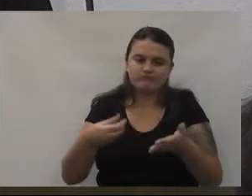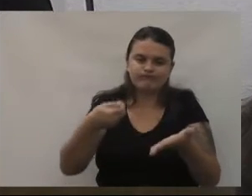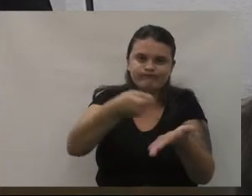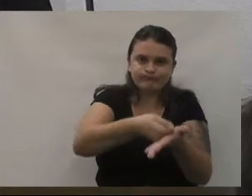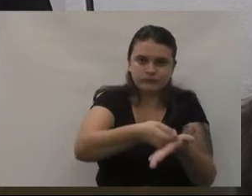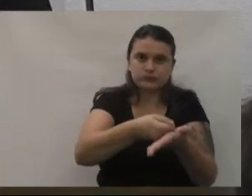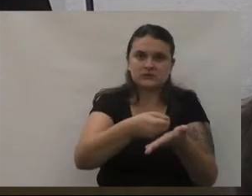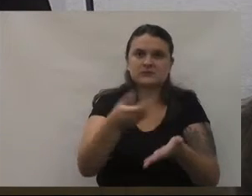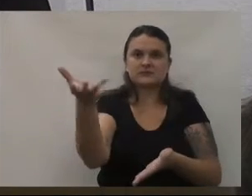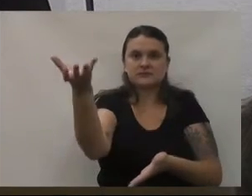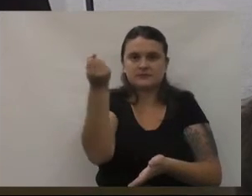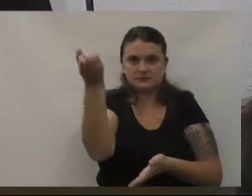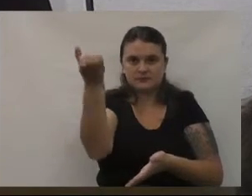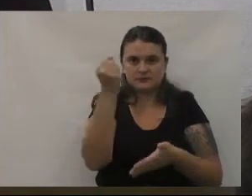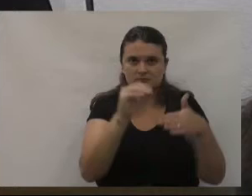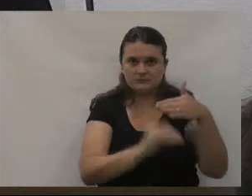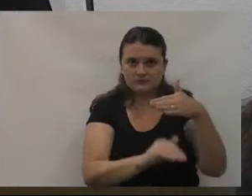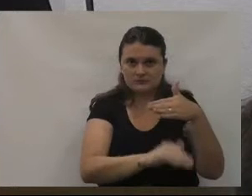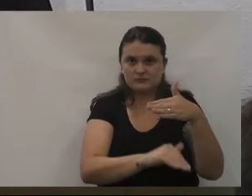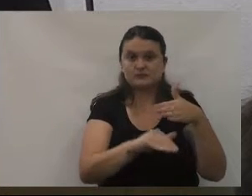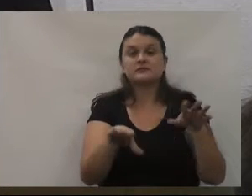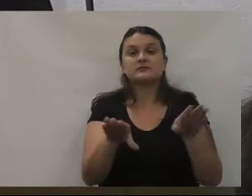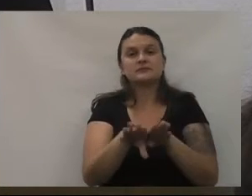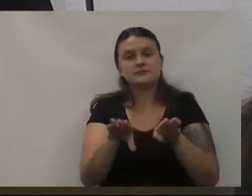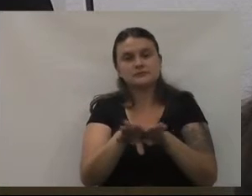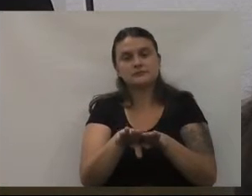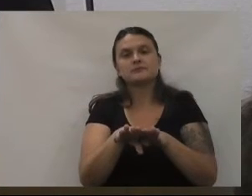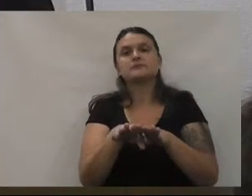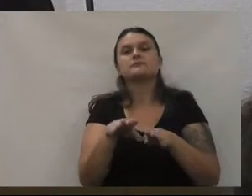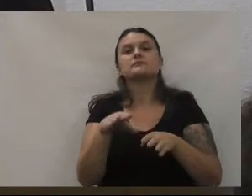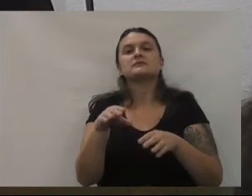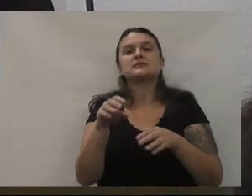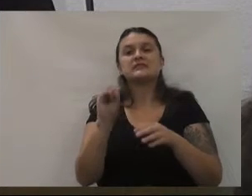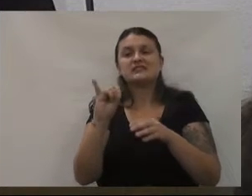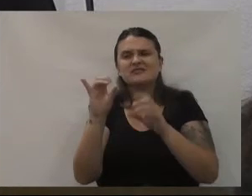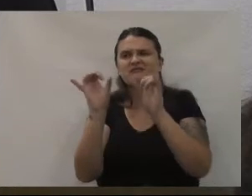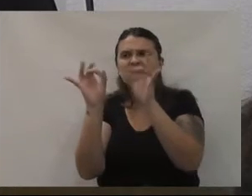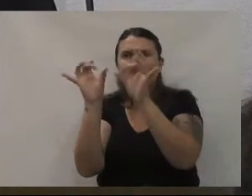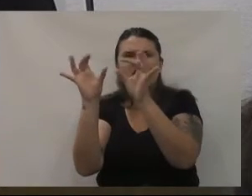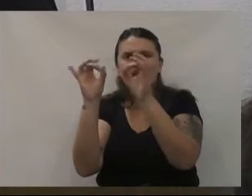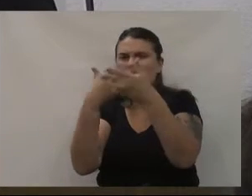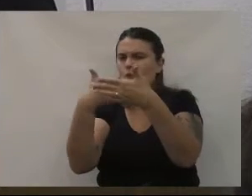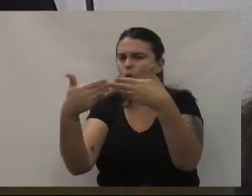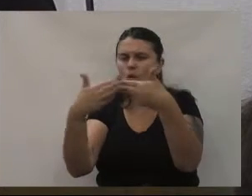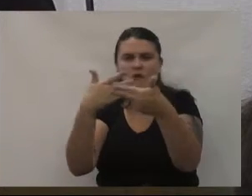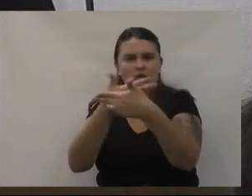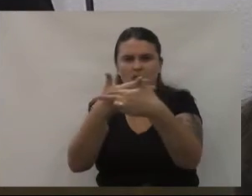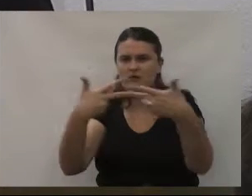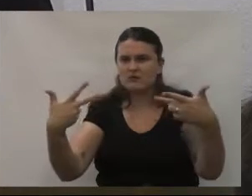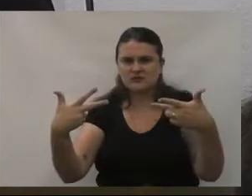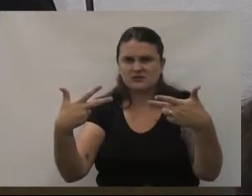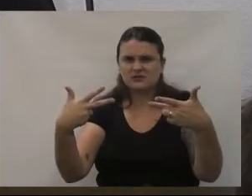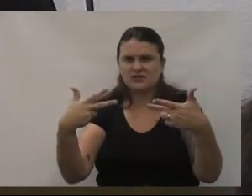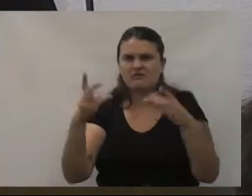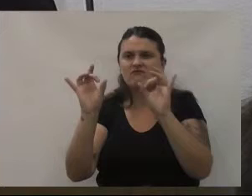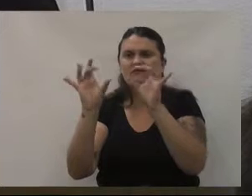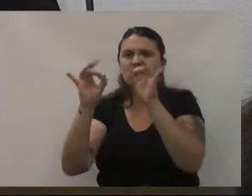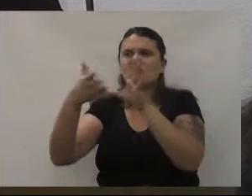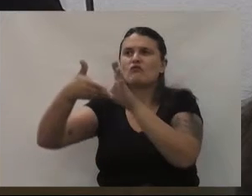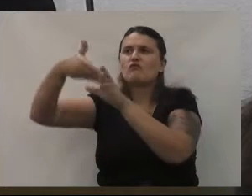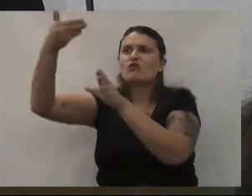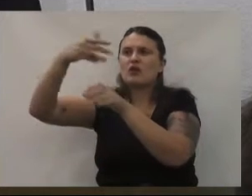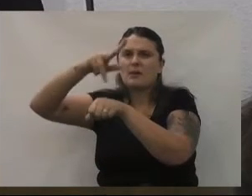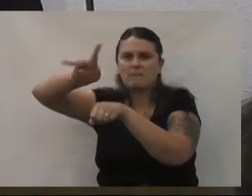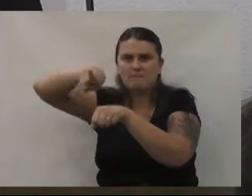Social. Sobre a importação de bens, de todo e qualquer bens que são importados,